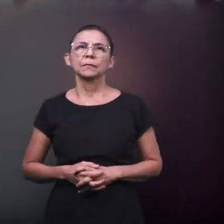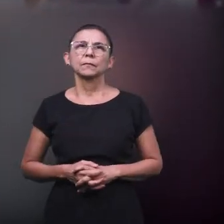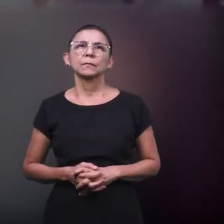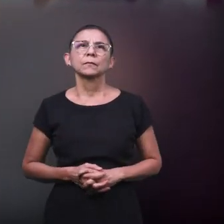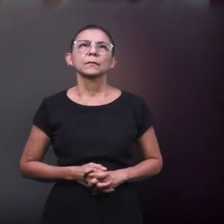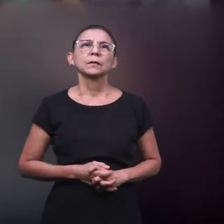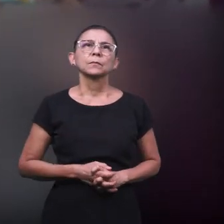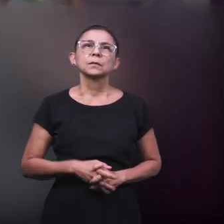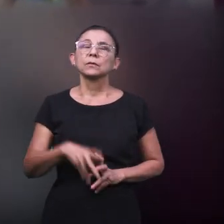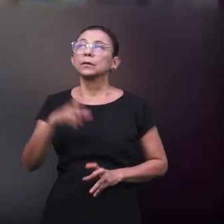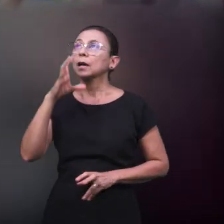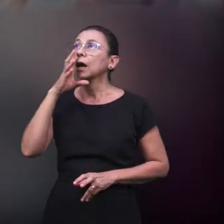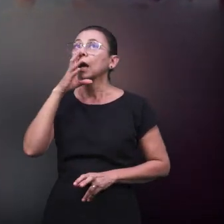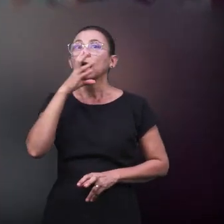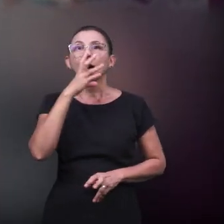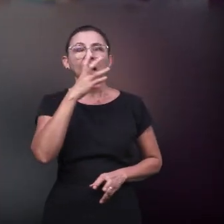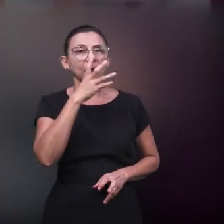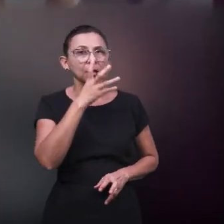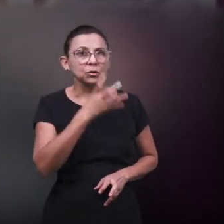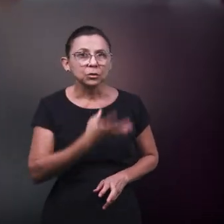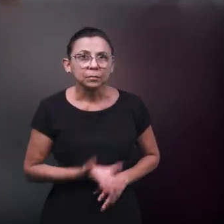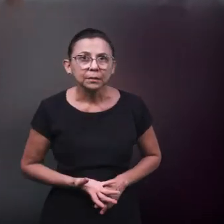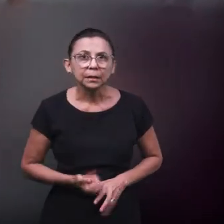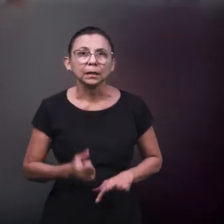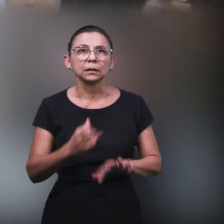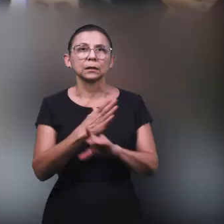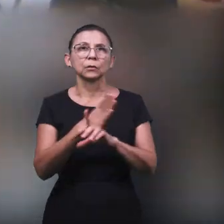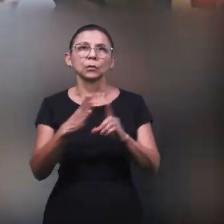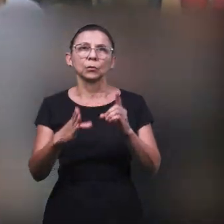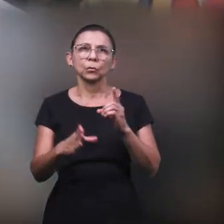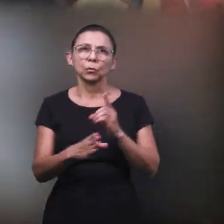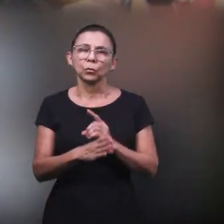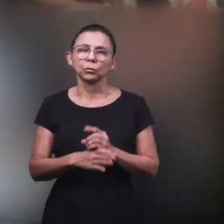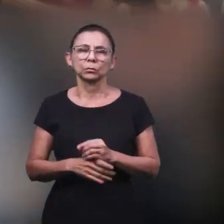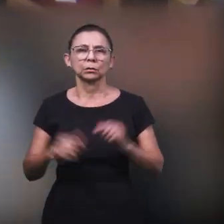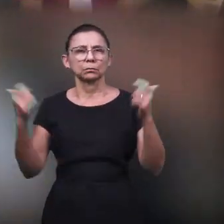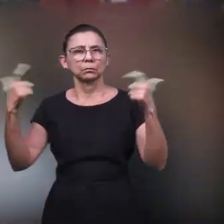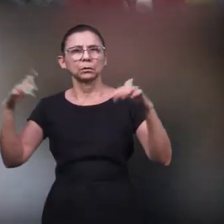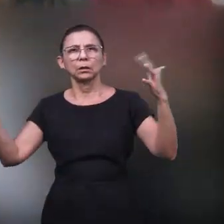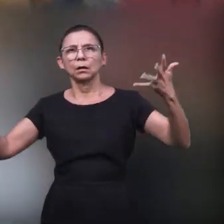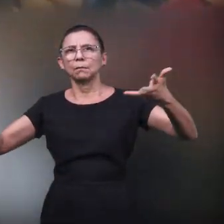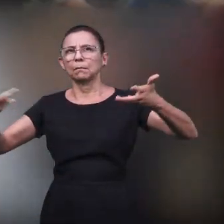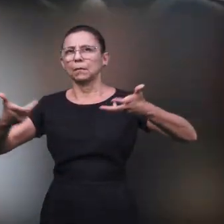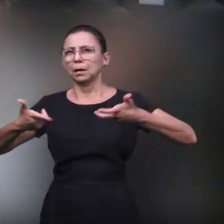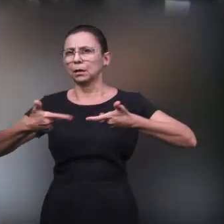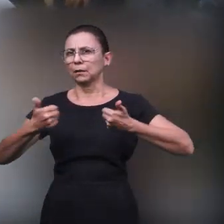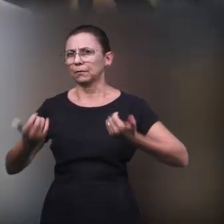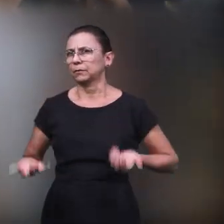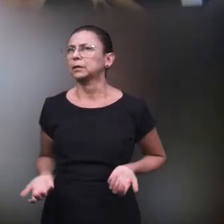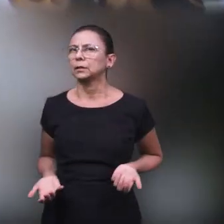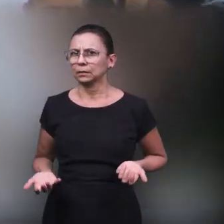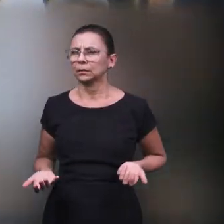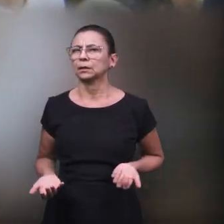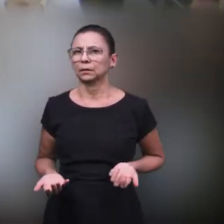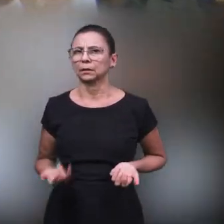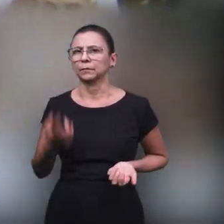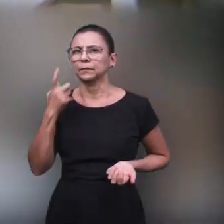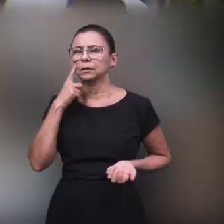organização de tudo, que a gente nem sente o tempo que passou o dia inteiro aqui sentado, né? Do começo da